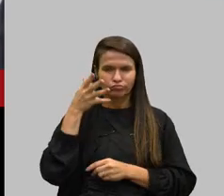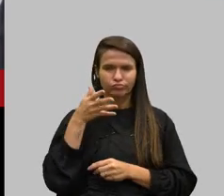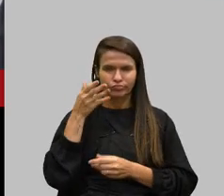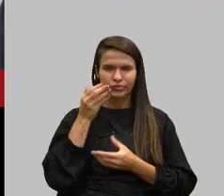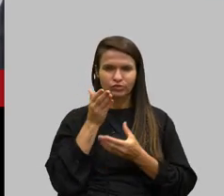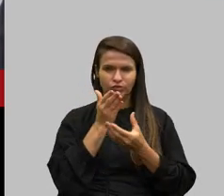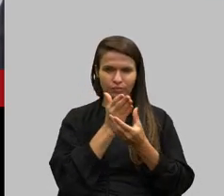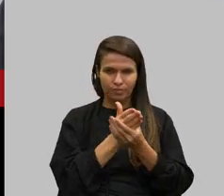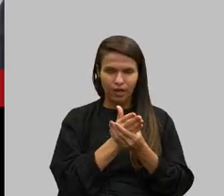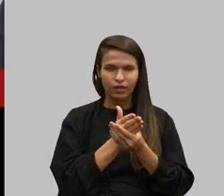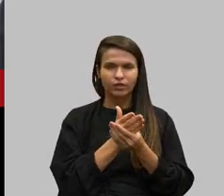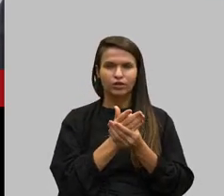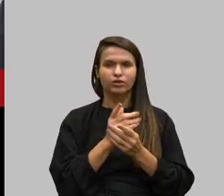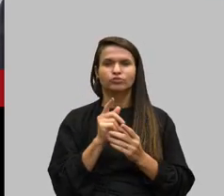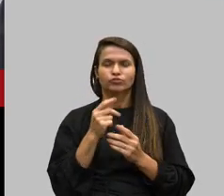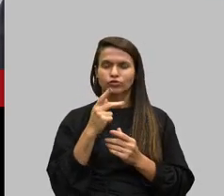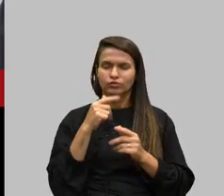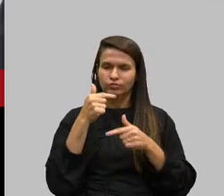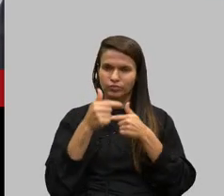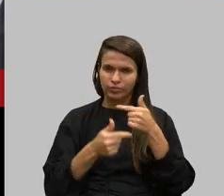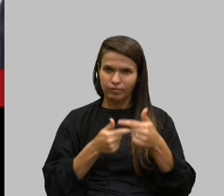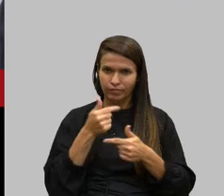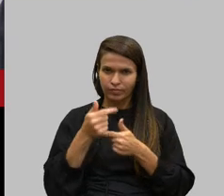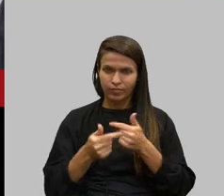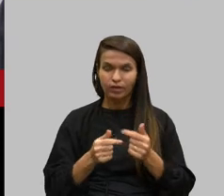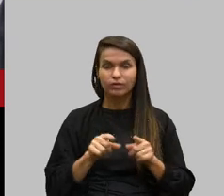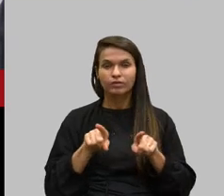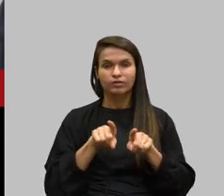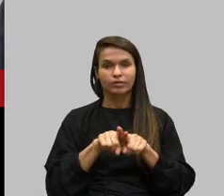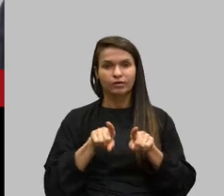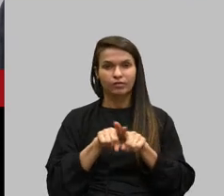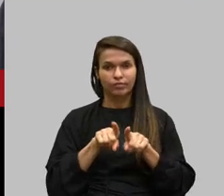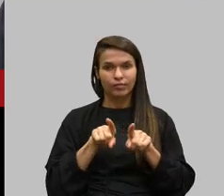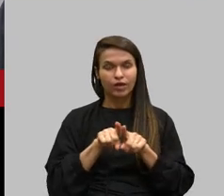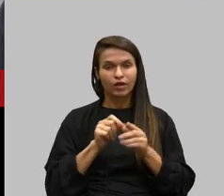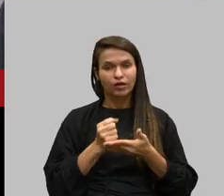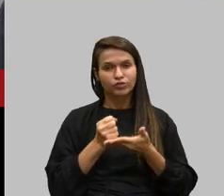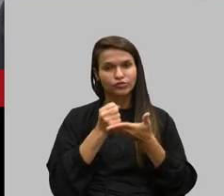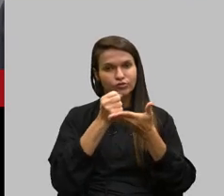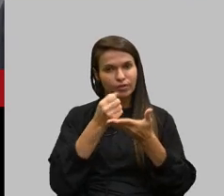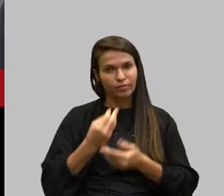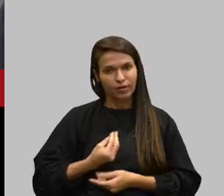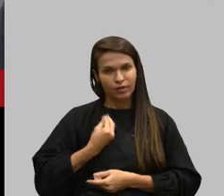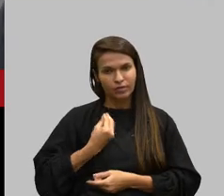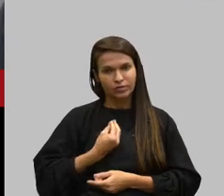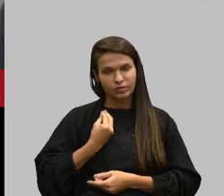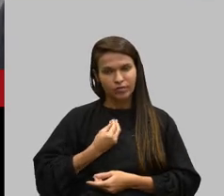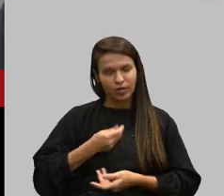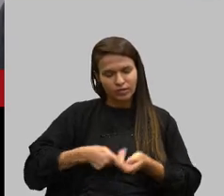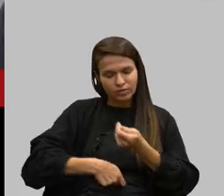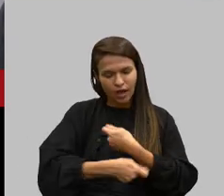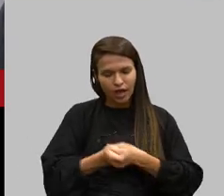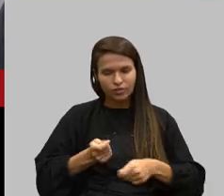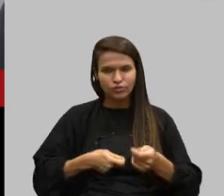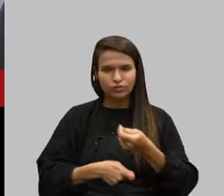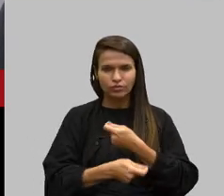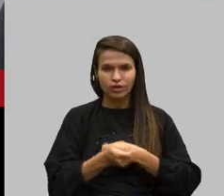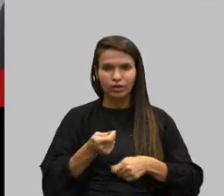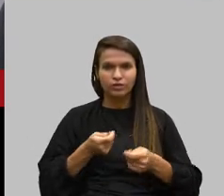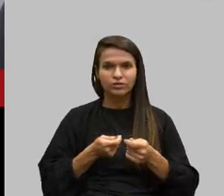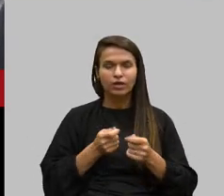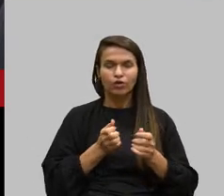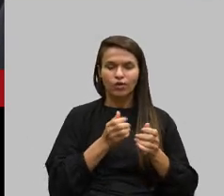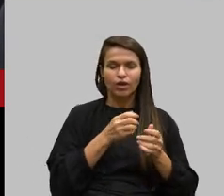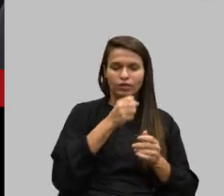naquilo que lhe compete e também eh ajudando a participar dessa articulação entre